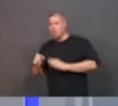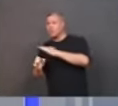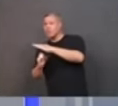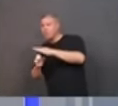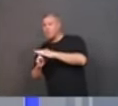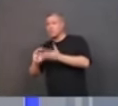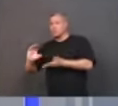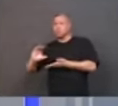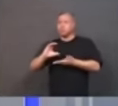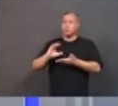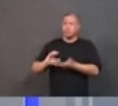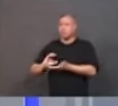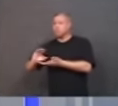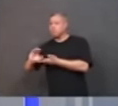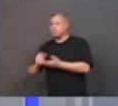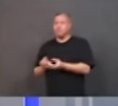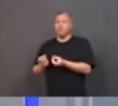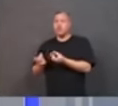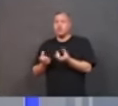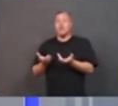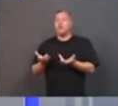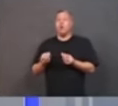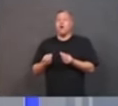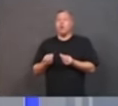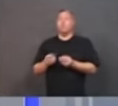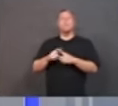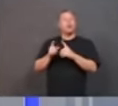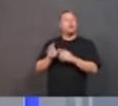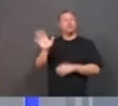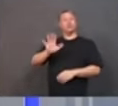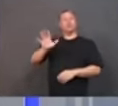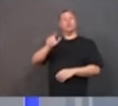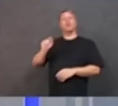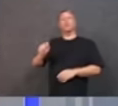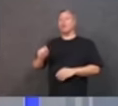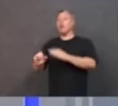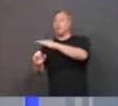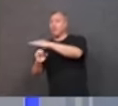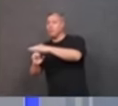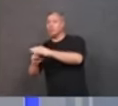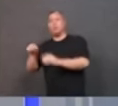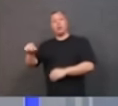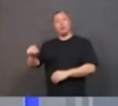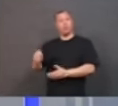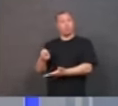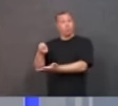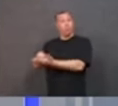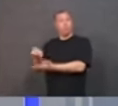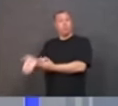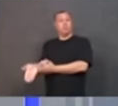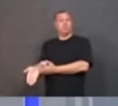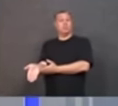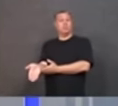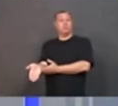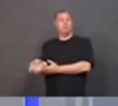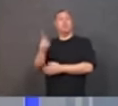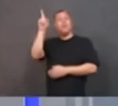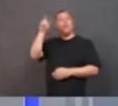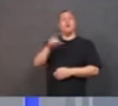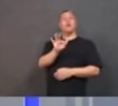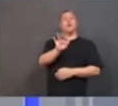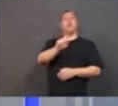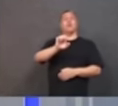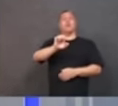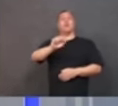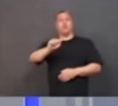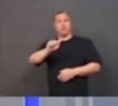são adquiridos por empresas. Por exemplo, a FEA, lá na Universidade de São Paulo, tem um programa específico